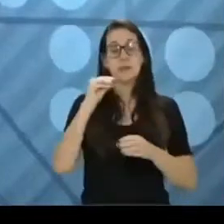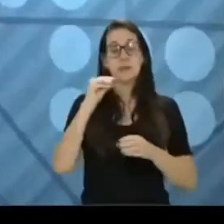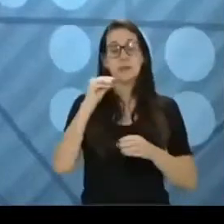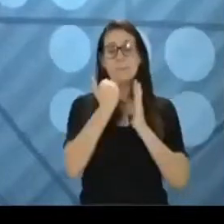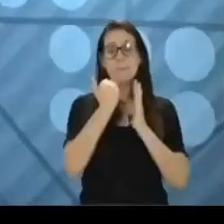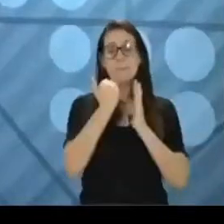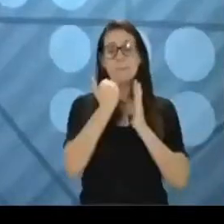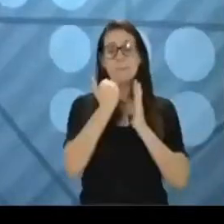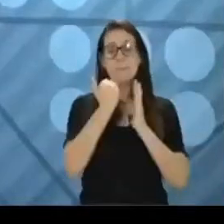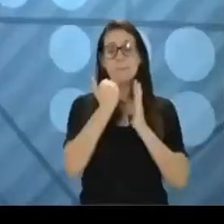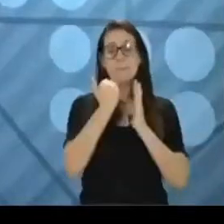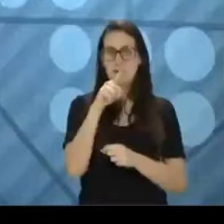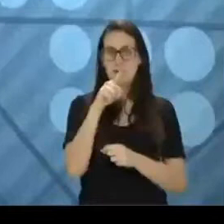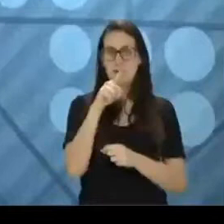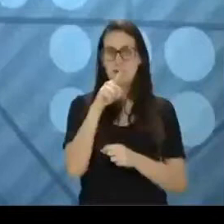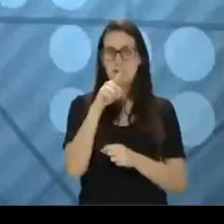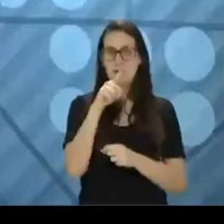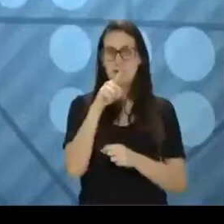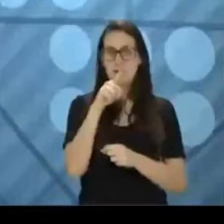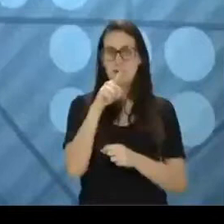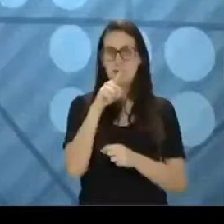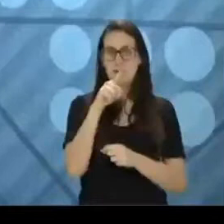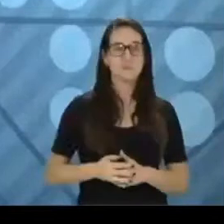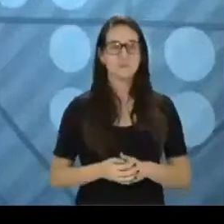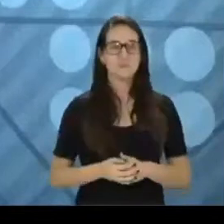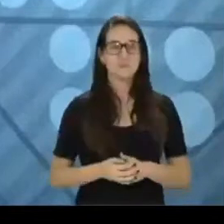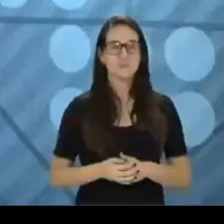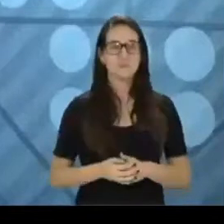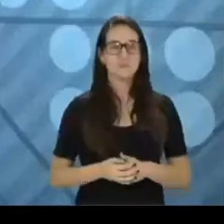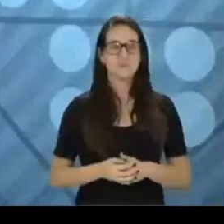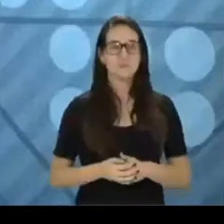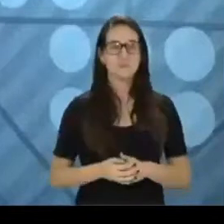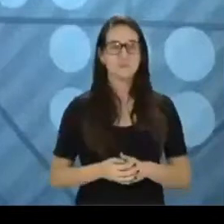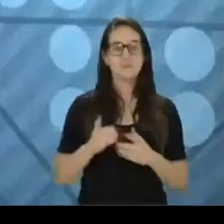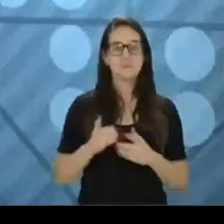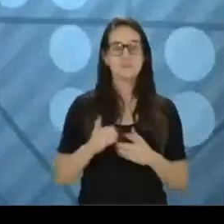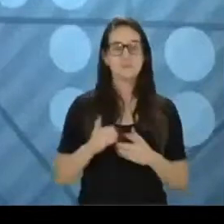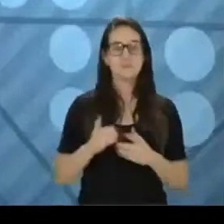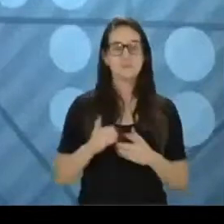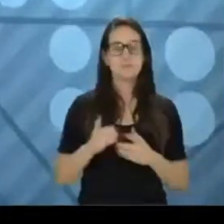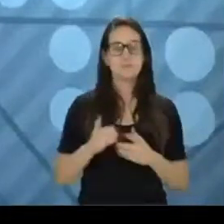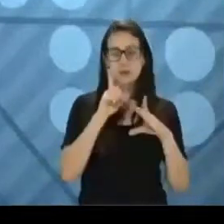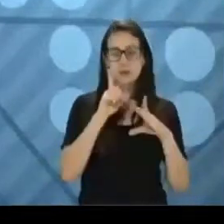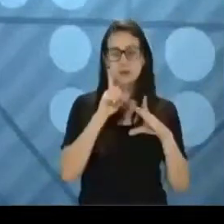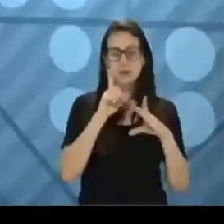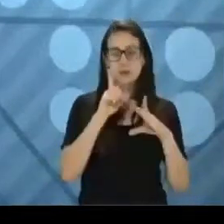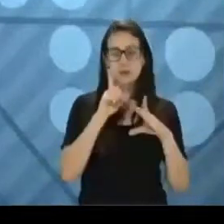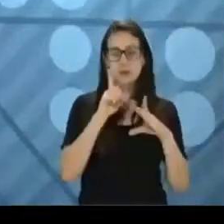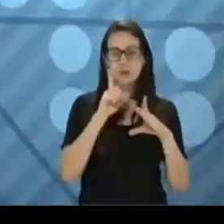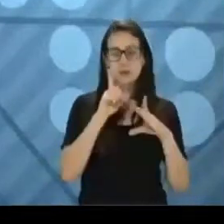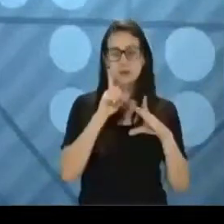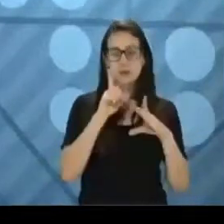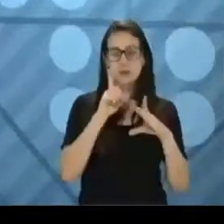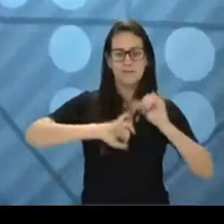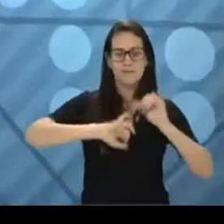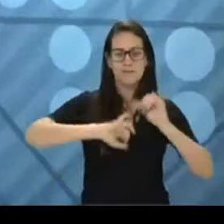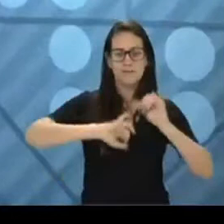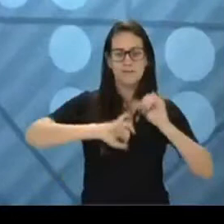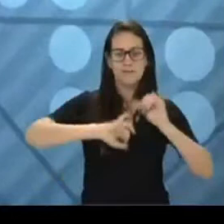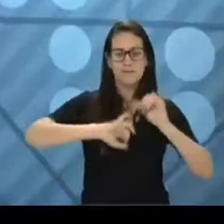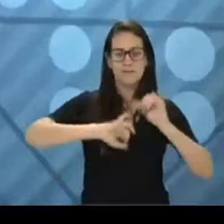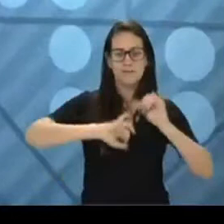celular do citoplasma dessas células é a água, e é justamente porque as reações bioquímicas que acontecem dentro dessas